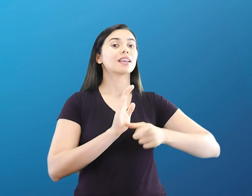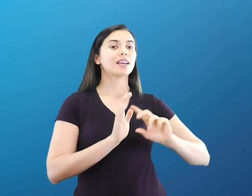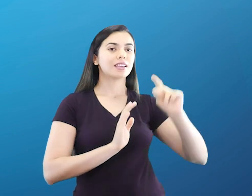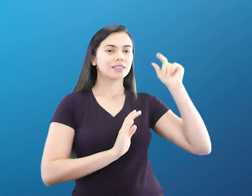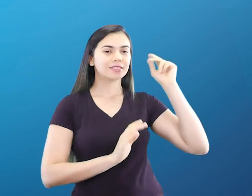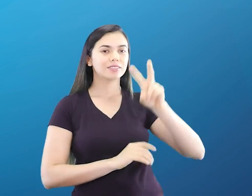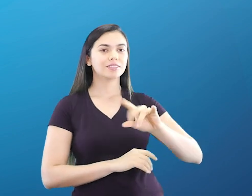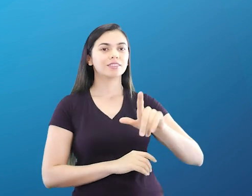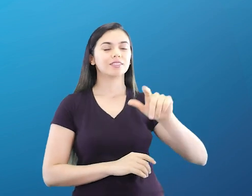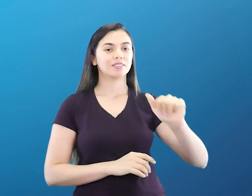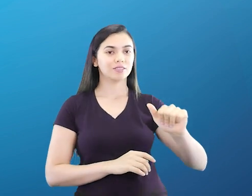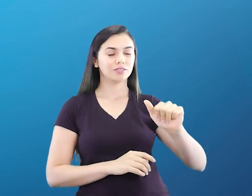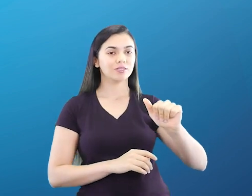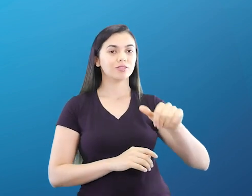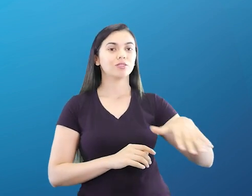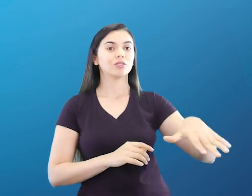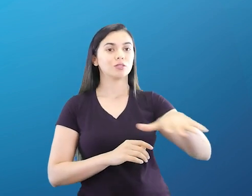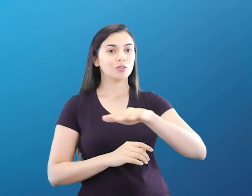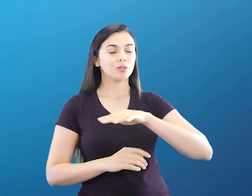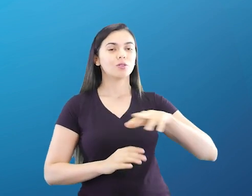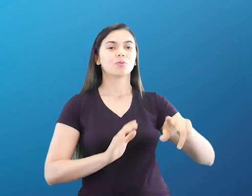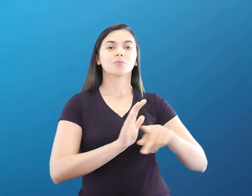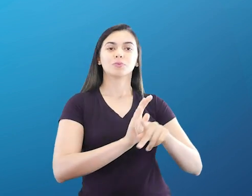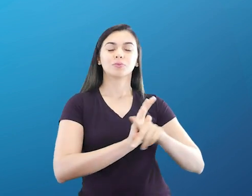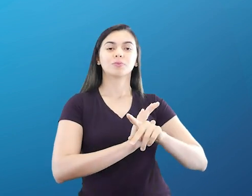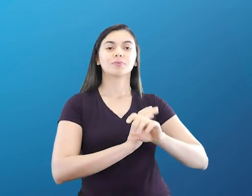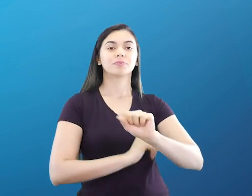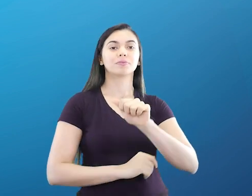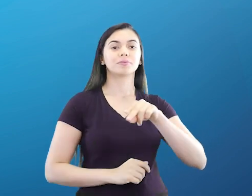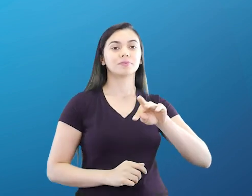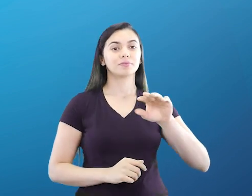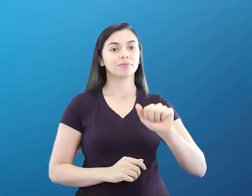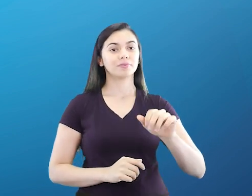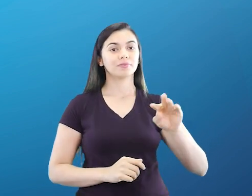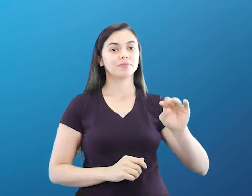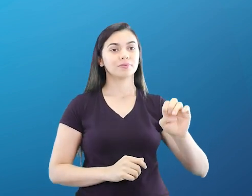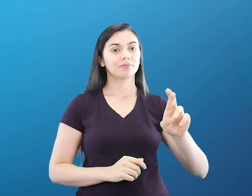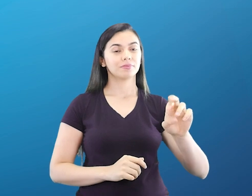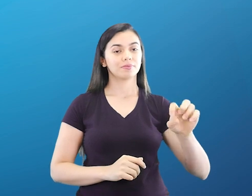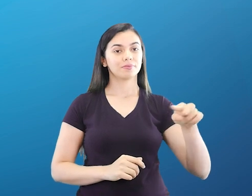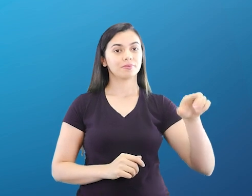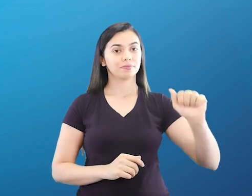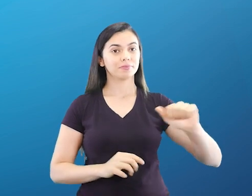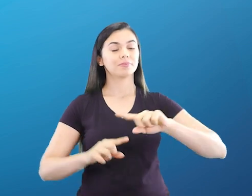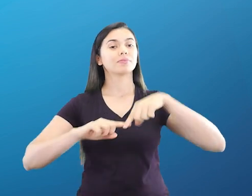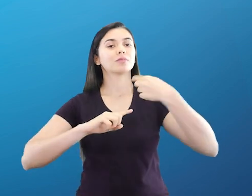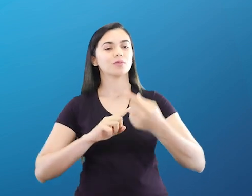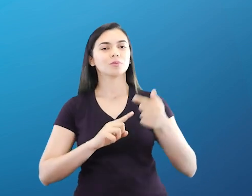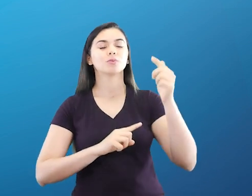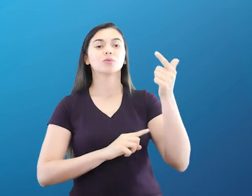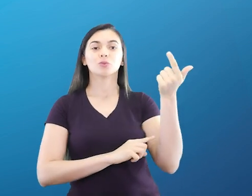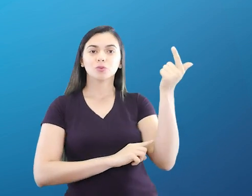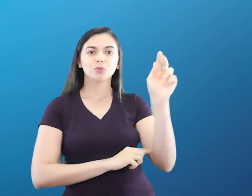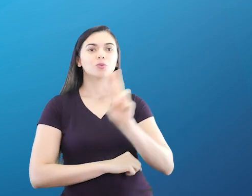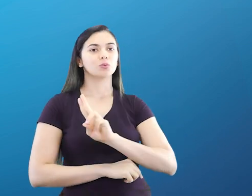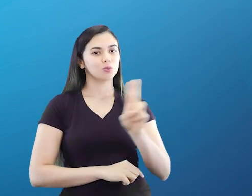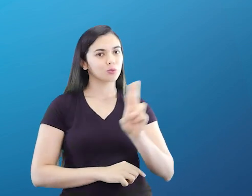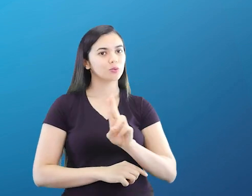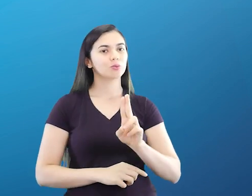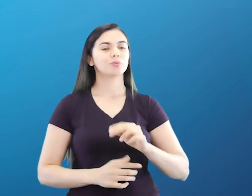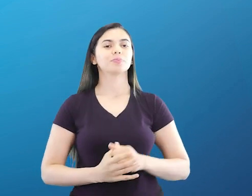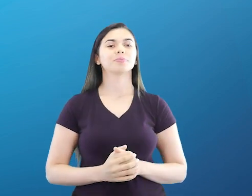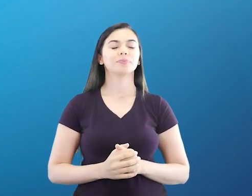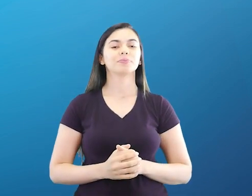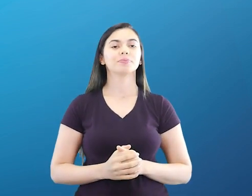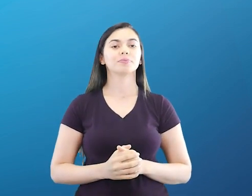se chamava Colônia Militar de Santa Teresa passou a se chamar Vila Nova de